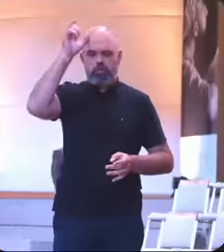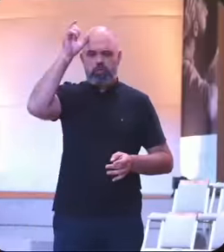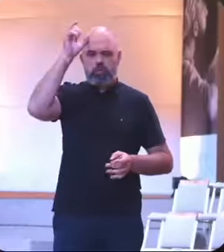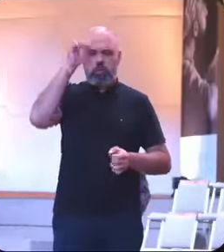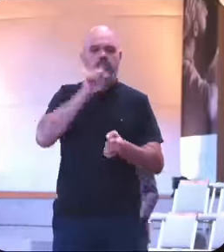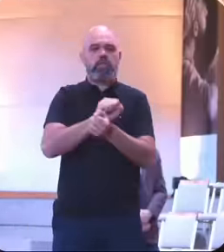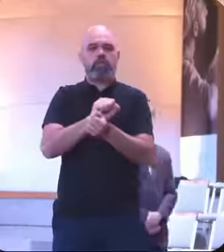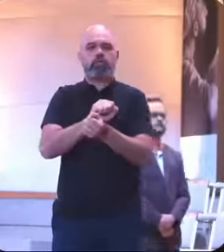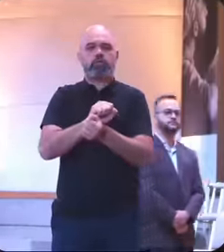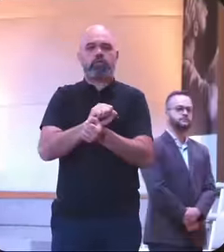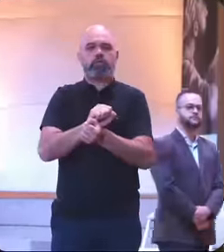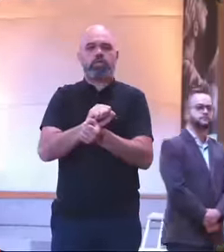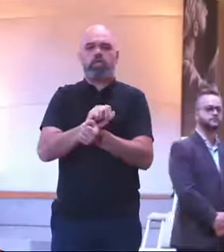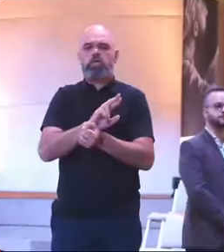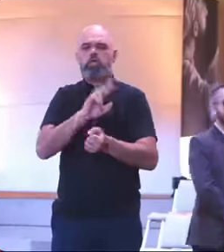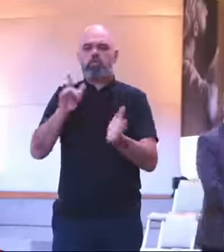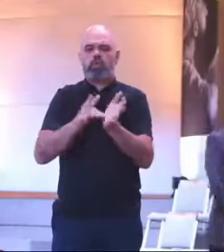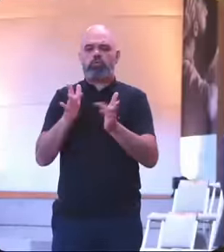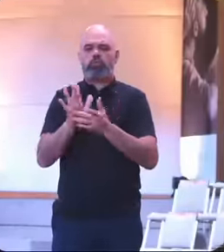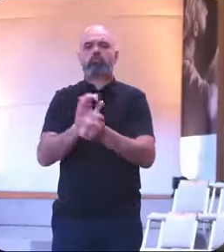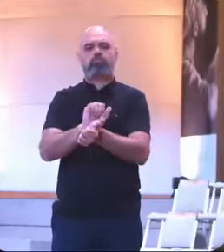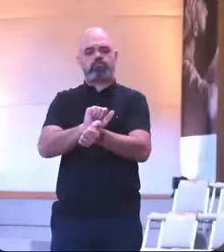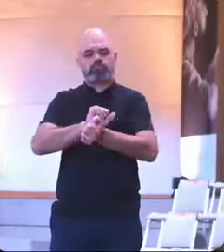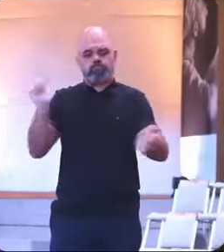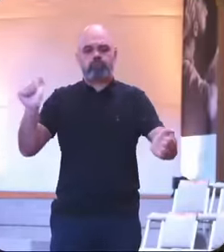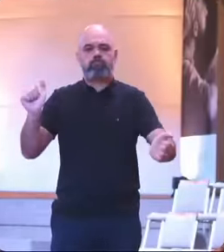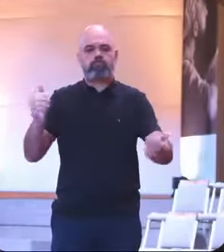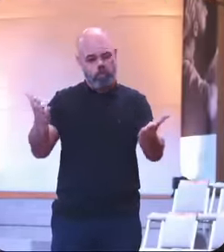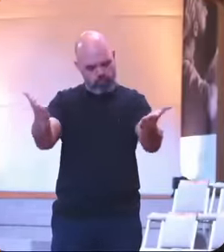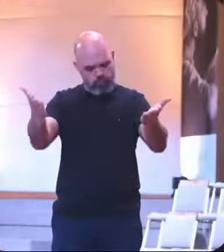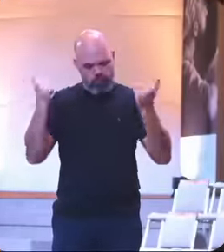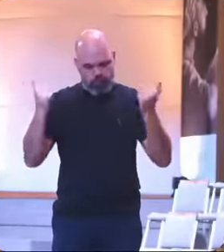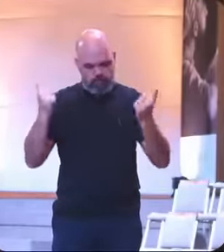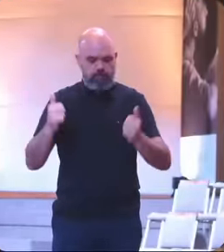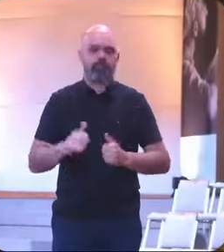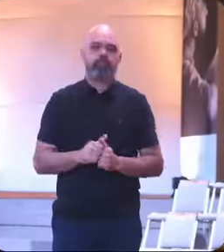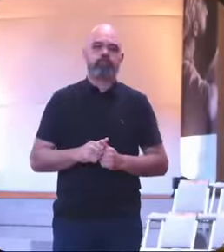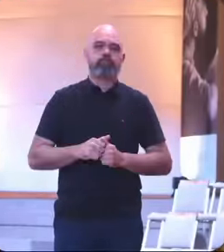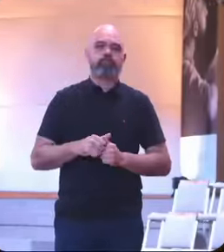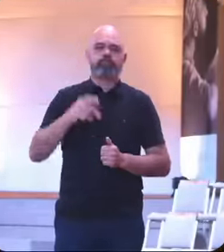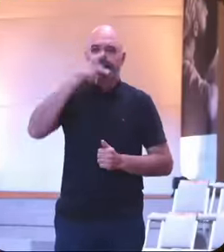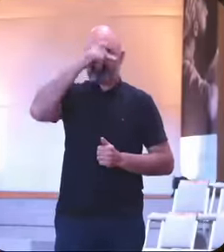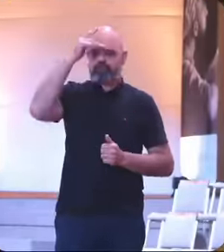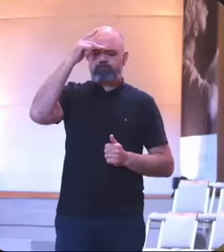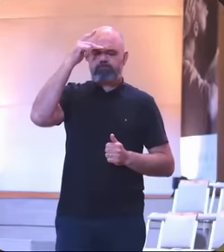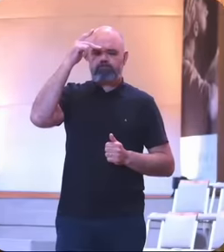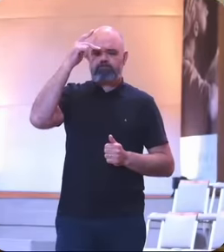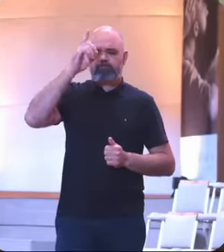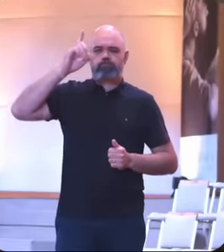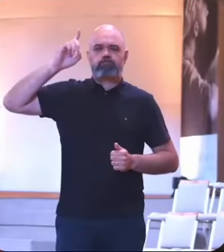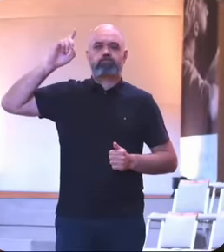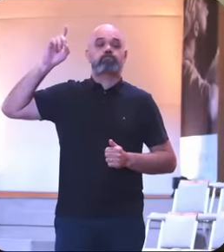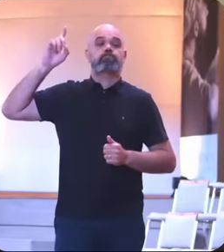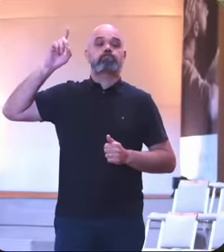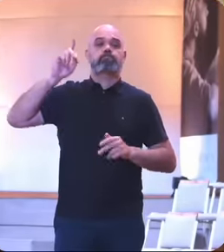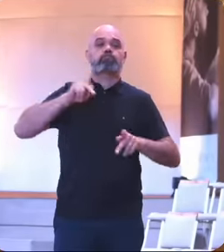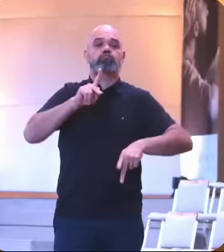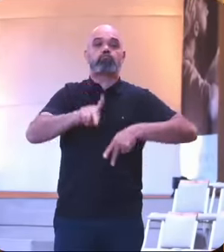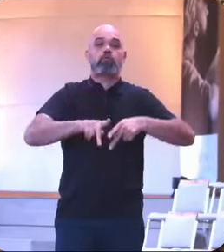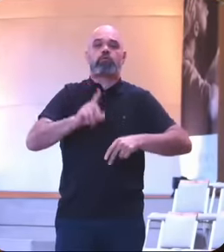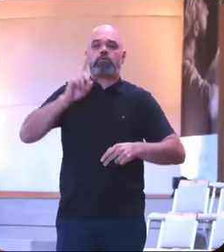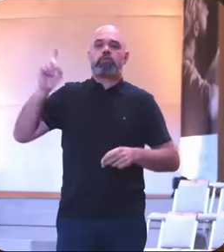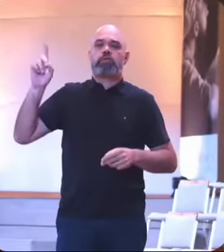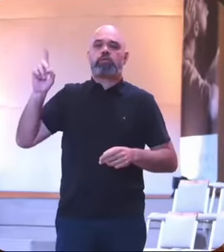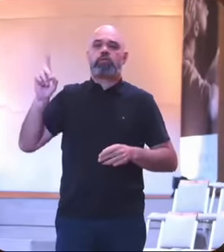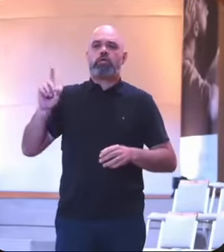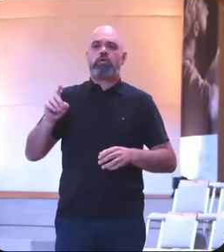Toma sua decisão em nome de Jesus. Pode vir, em nome de Jesus. Povo de Deus, vai intercedendo. Você vai ver coisas tremendas